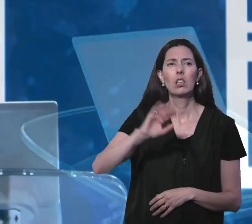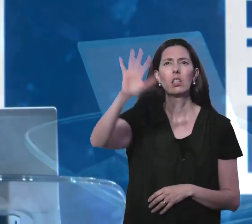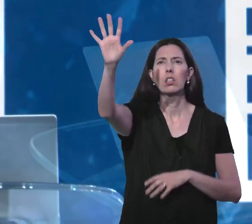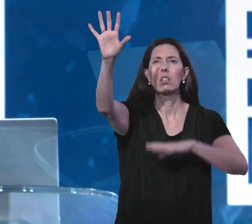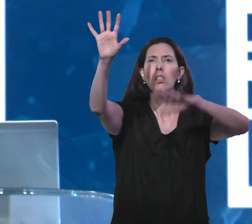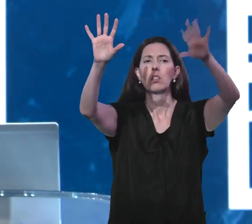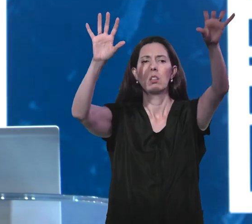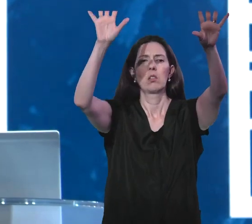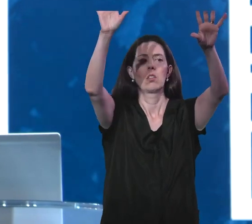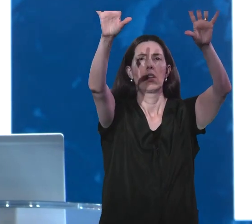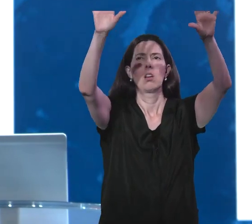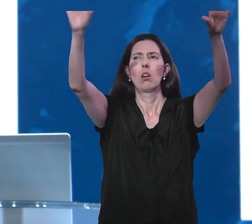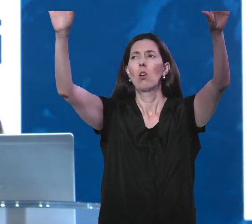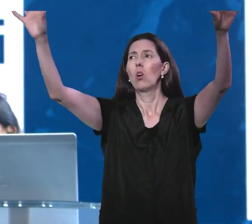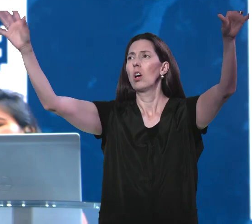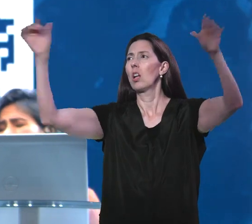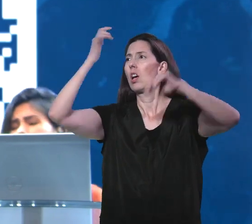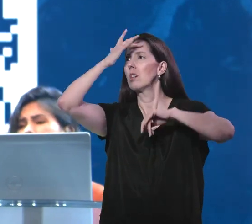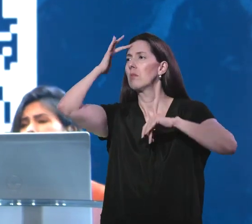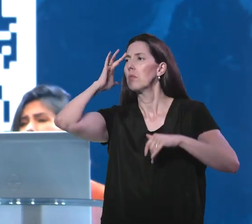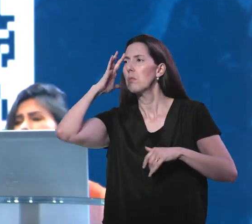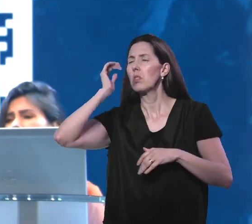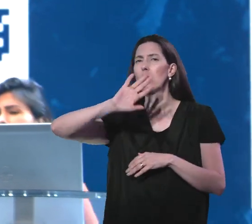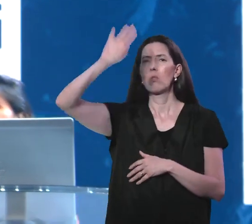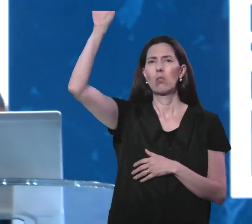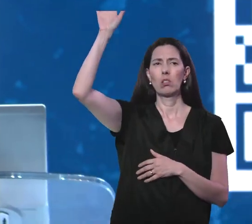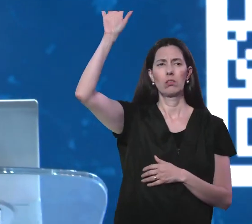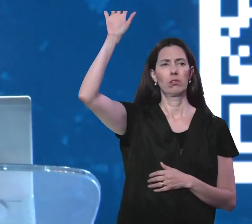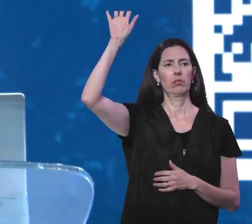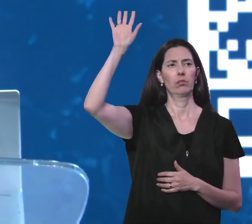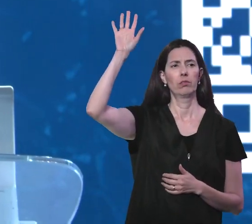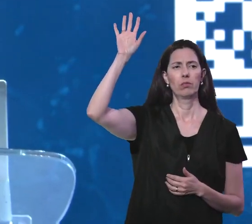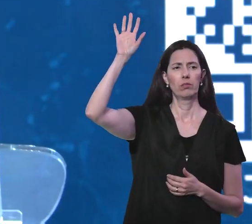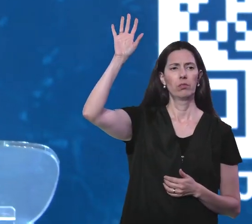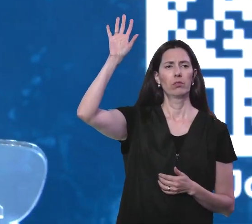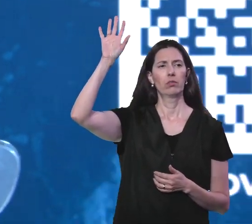para lá e comece a orar por essas pessoas.